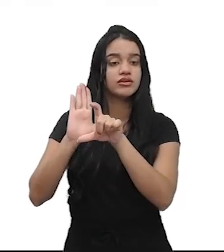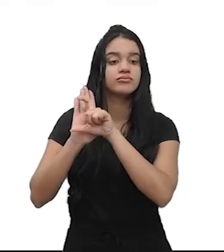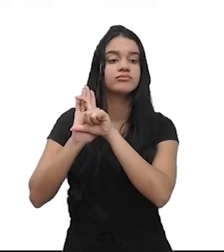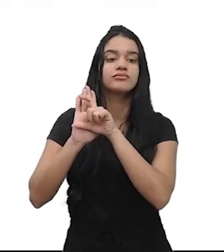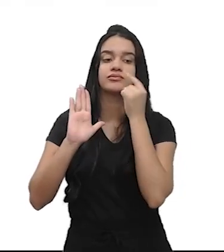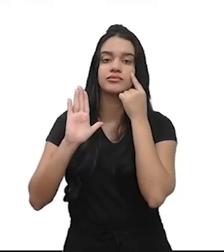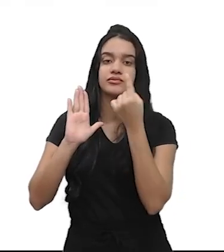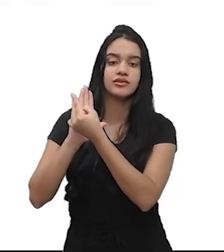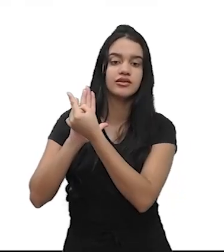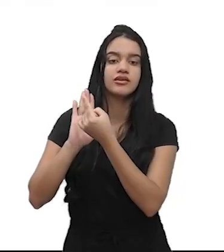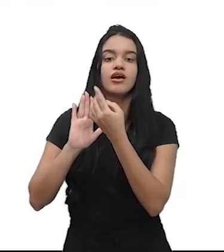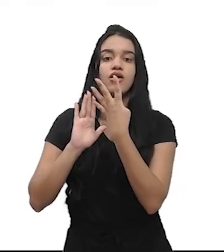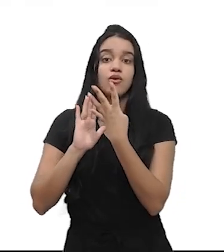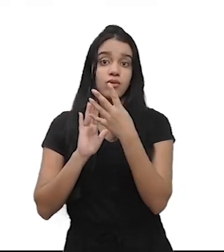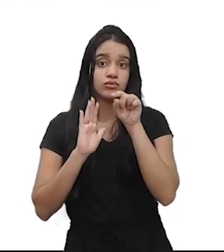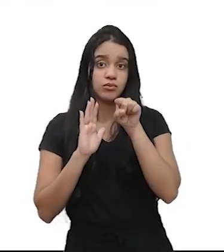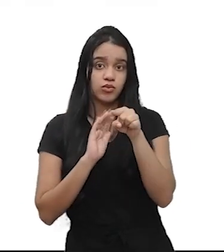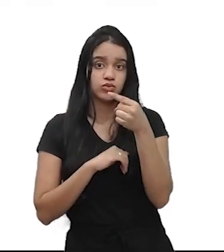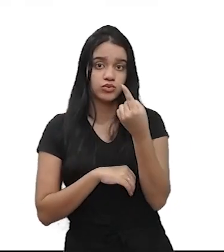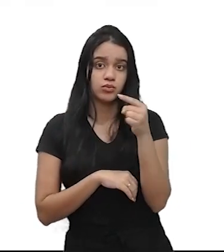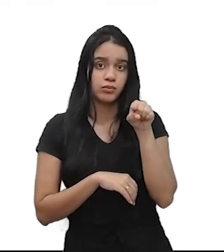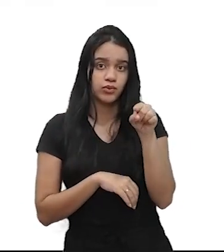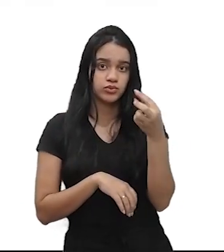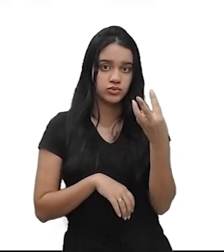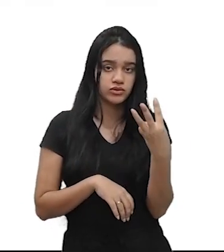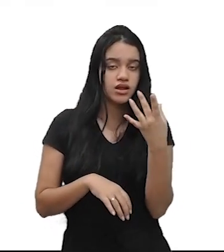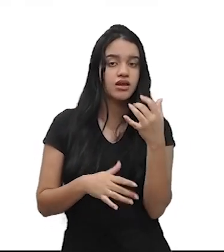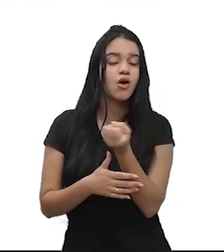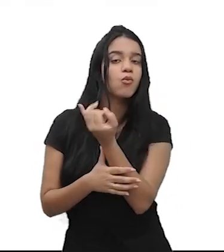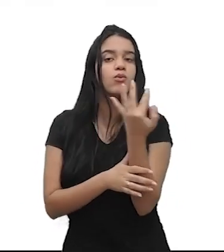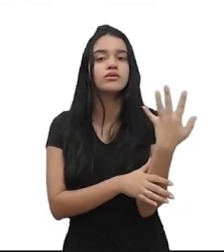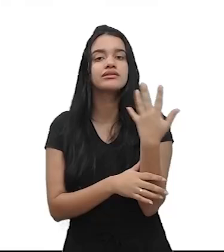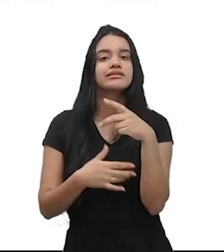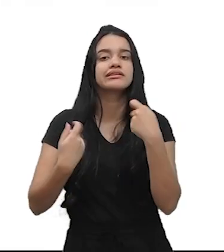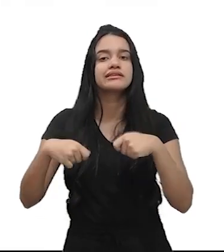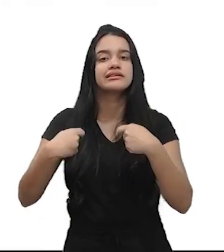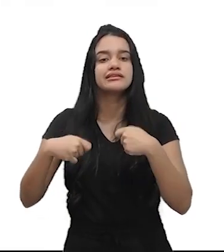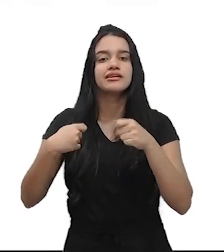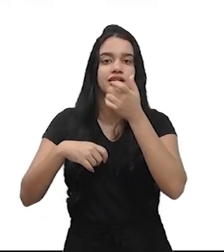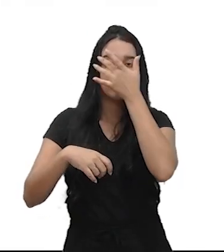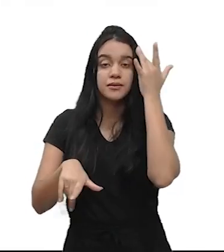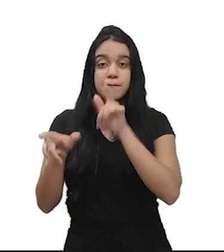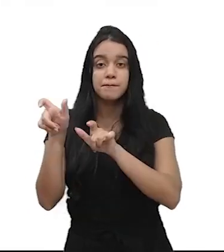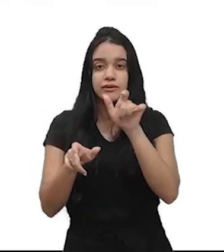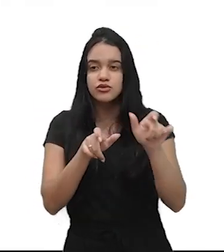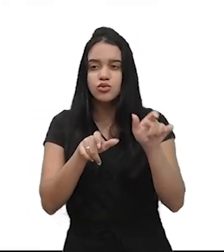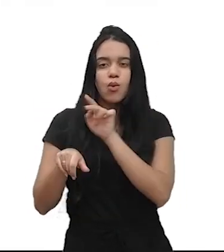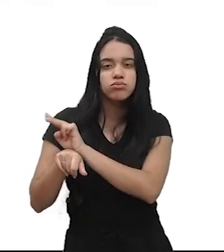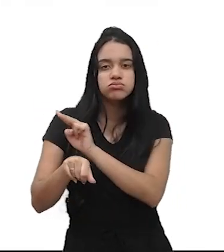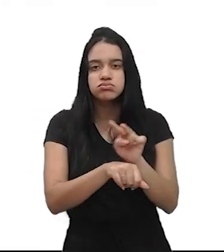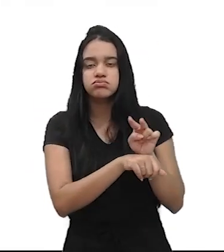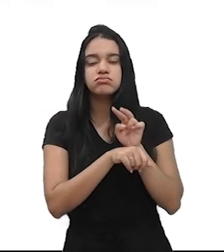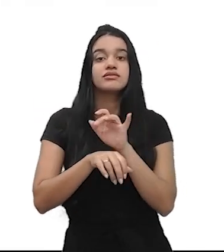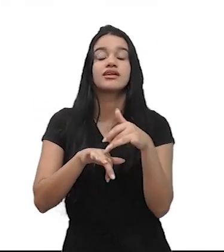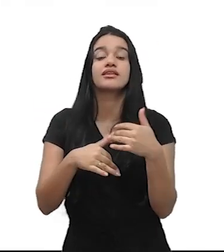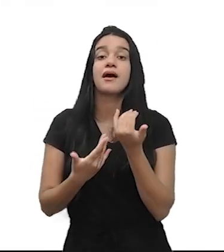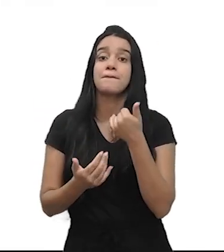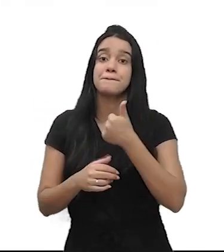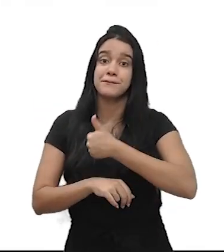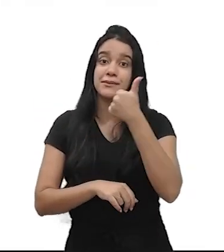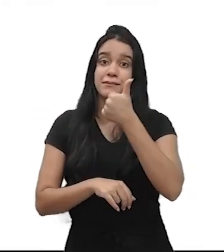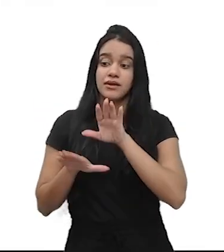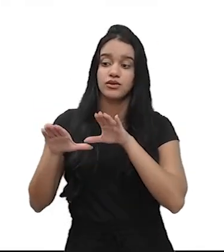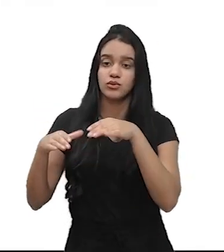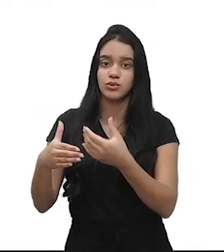seu item 4.1.3 a quantidade necessária de brigadista para a formação desta primeira equipe, tá, que está sendo